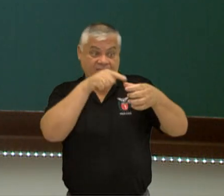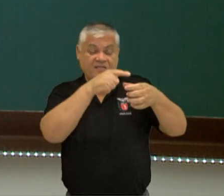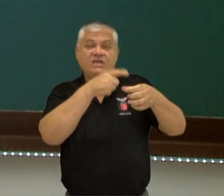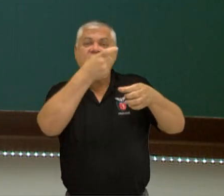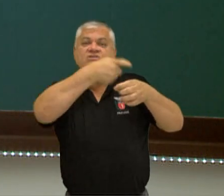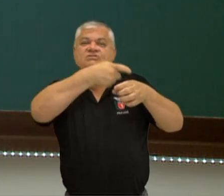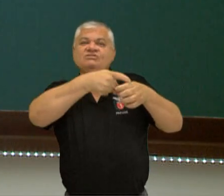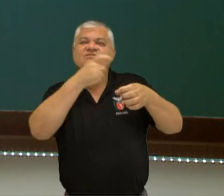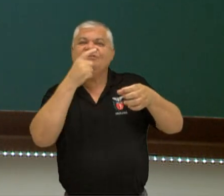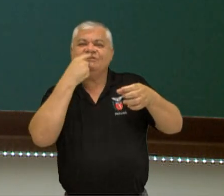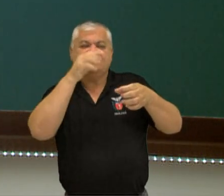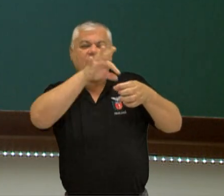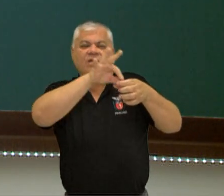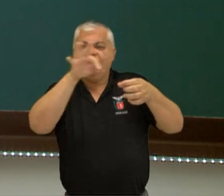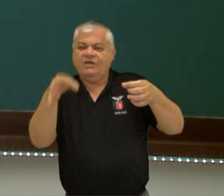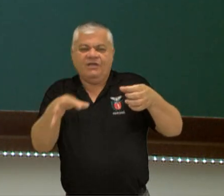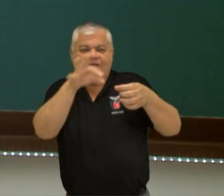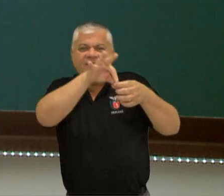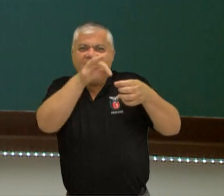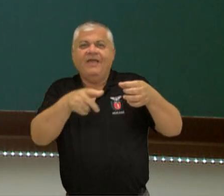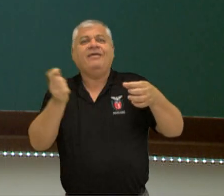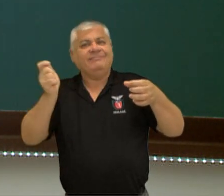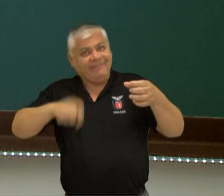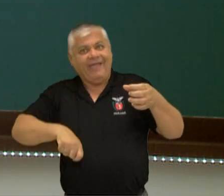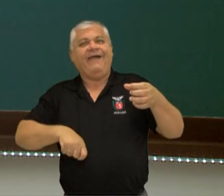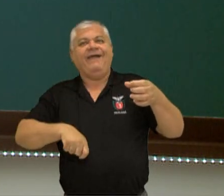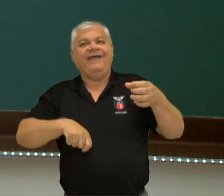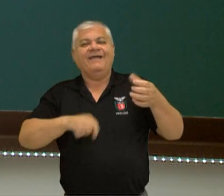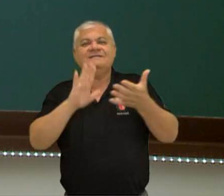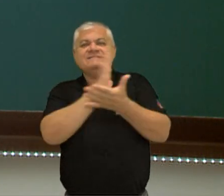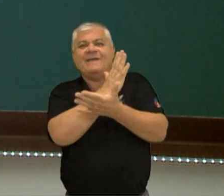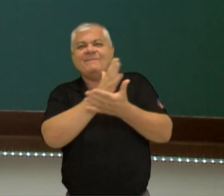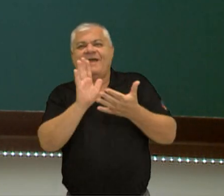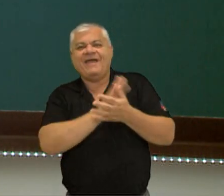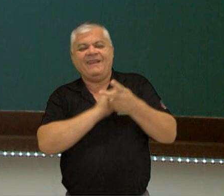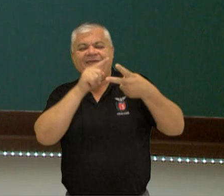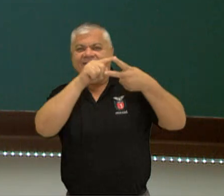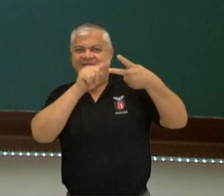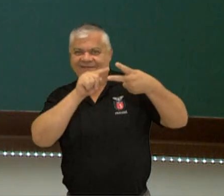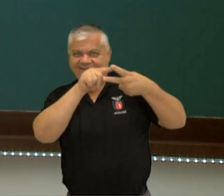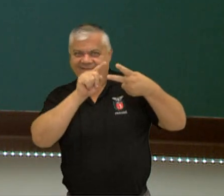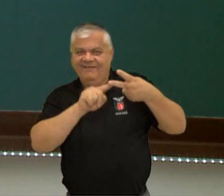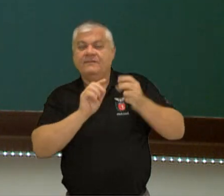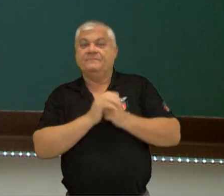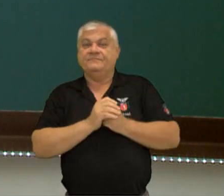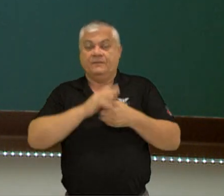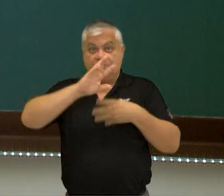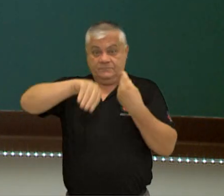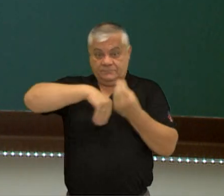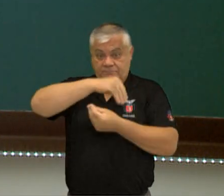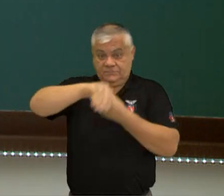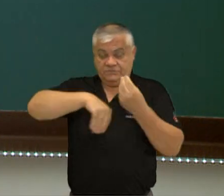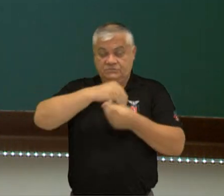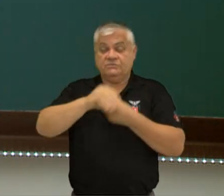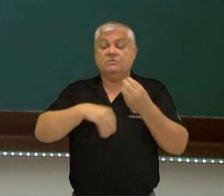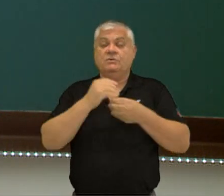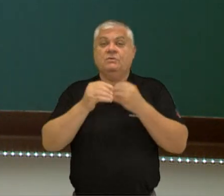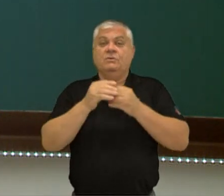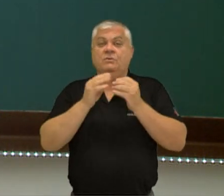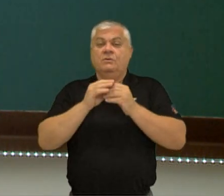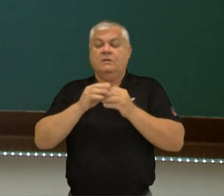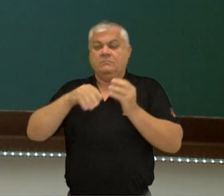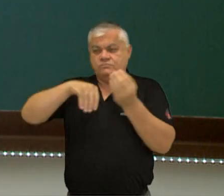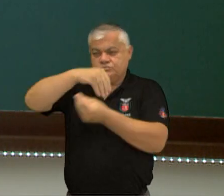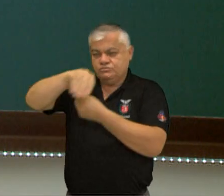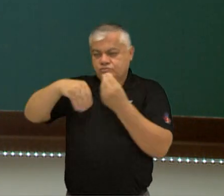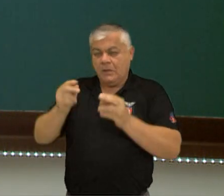manualmente aí e dividir o meu sistema heterogêneo aqui da outra figura. As misturas que são homogêneas também são